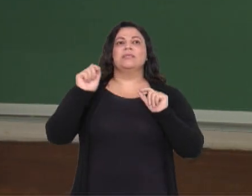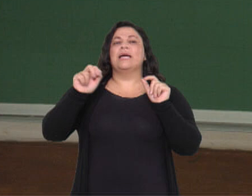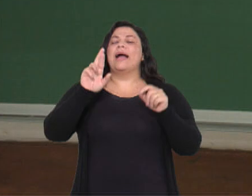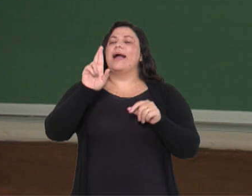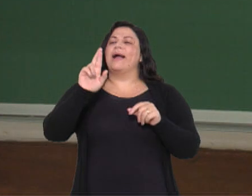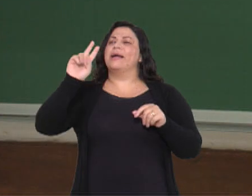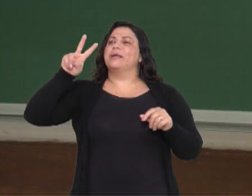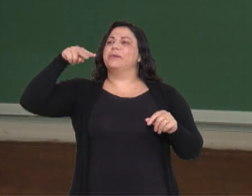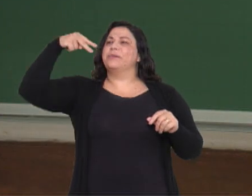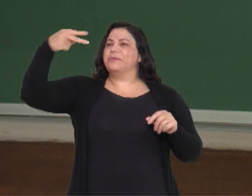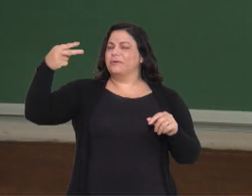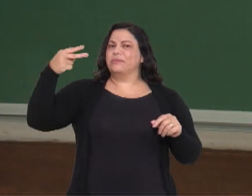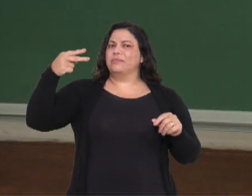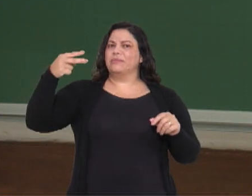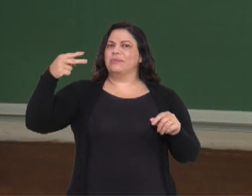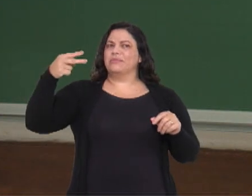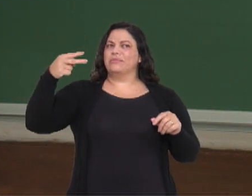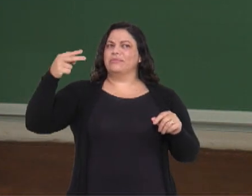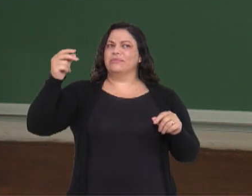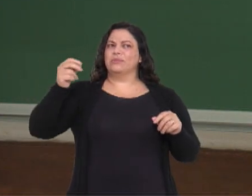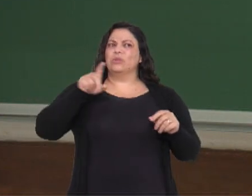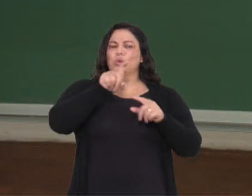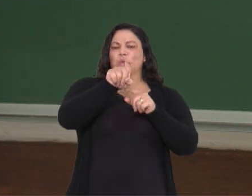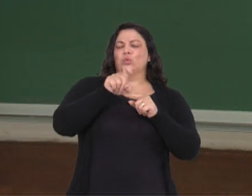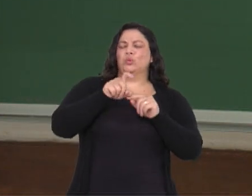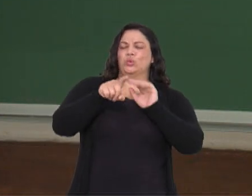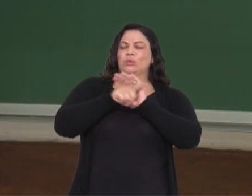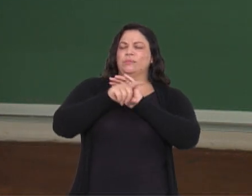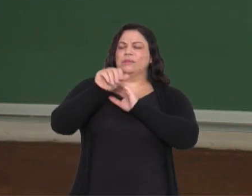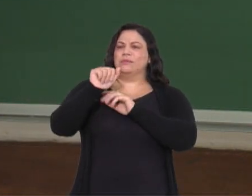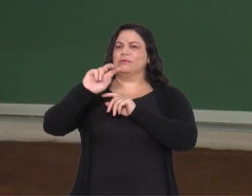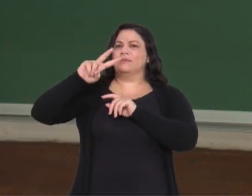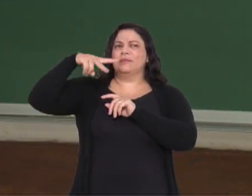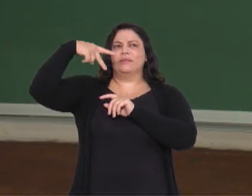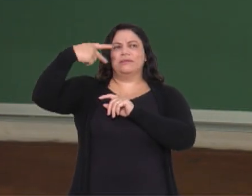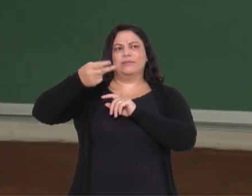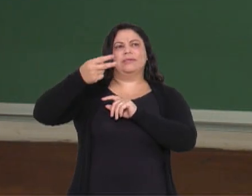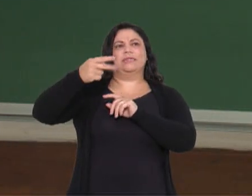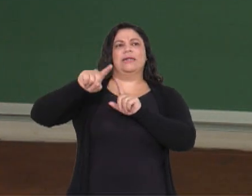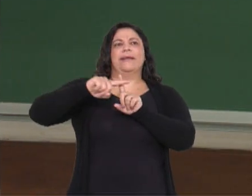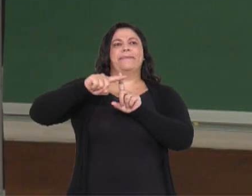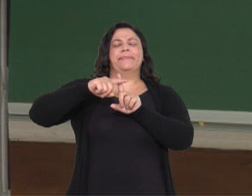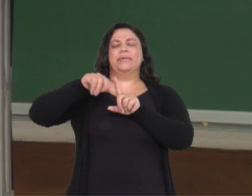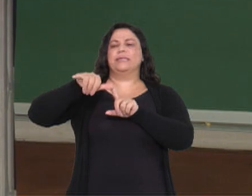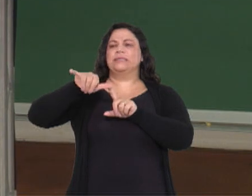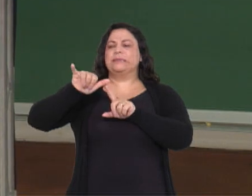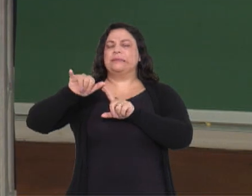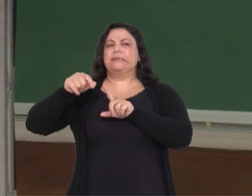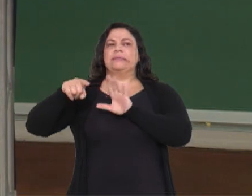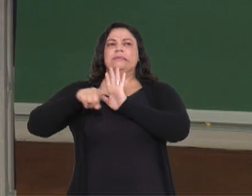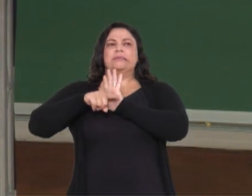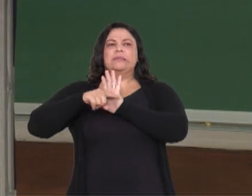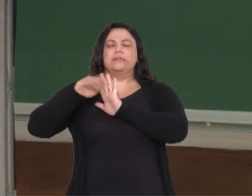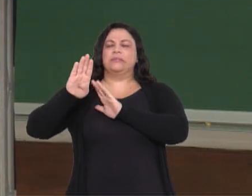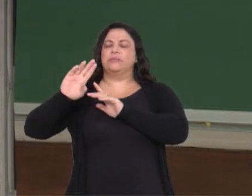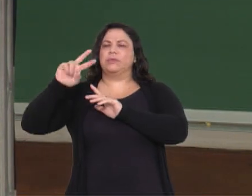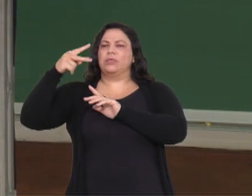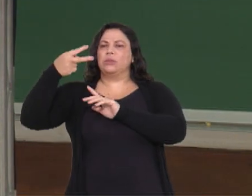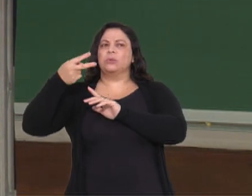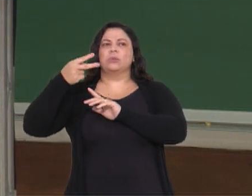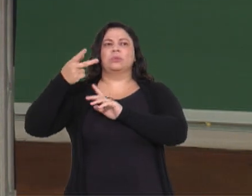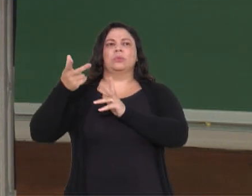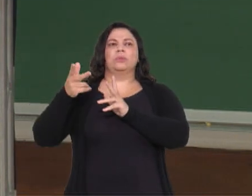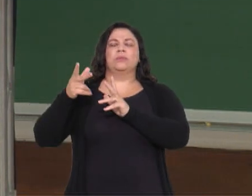quadrado é o nosso trecho x menos a ao quadrado mais o nosso trecho y menos b ao quadrado. Eis a fórmula da